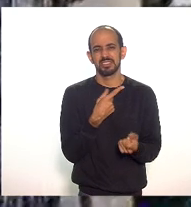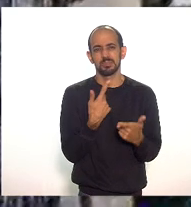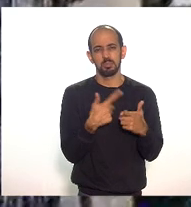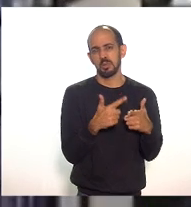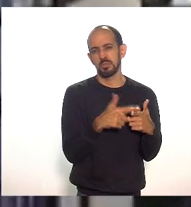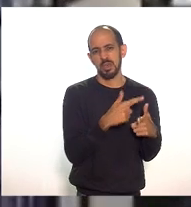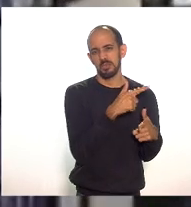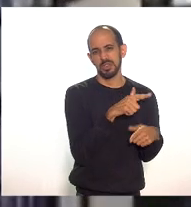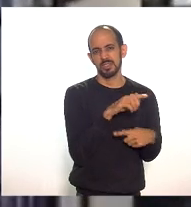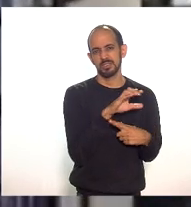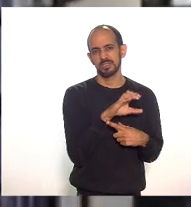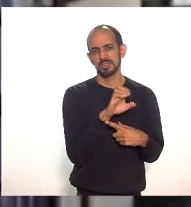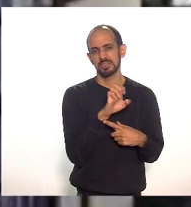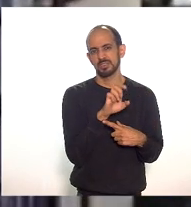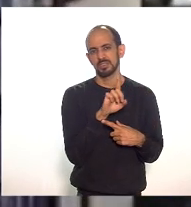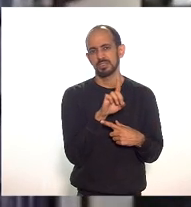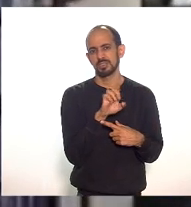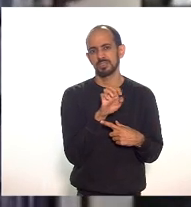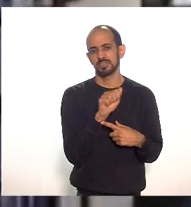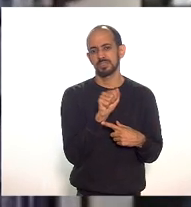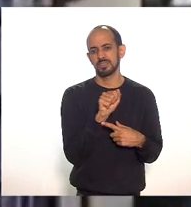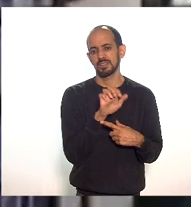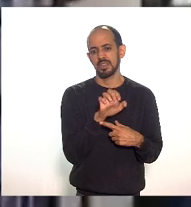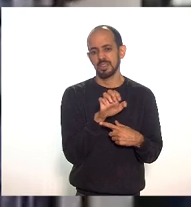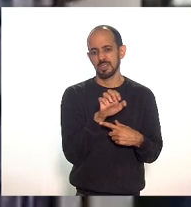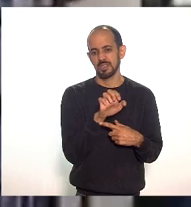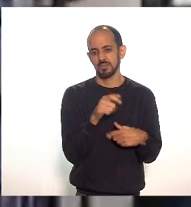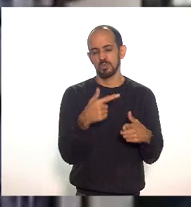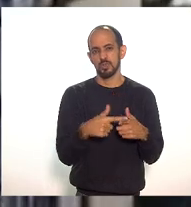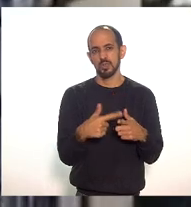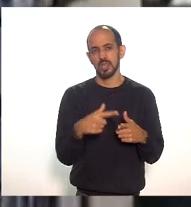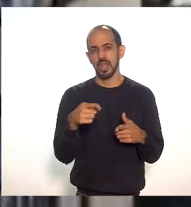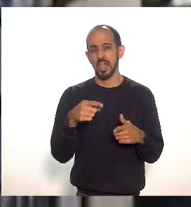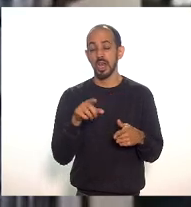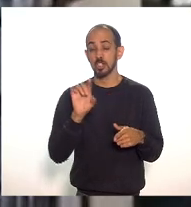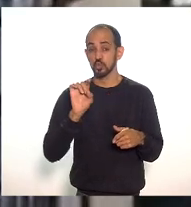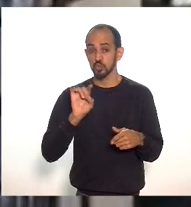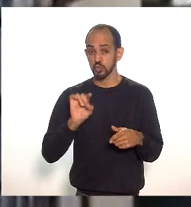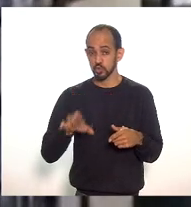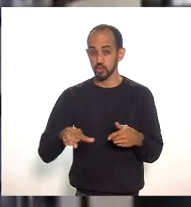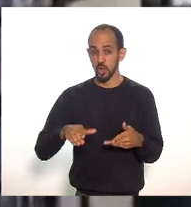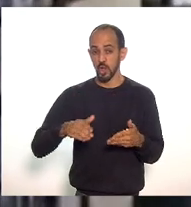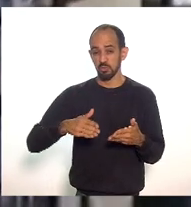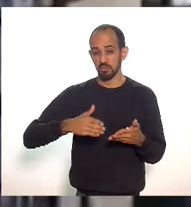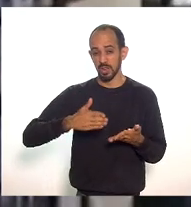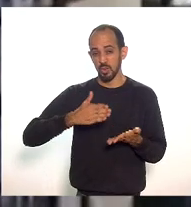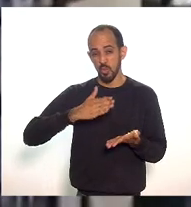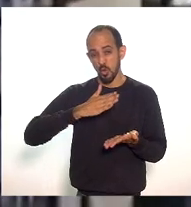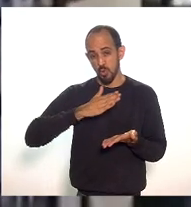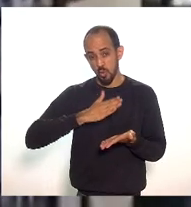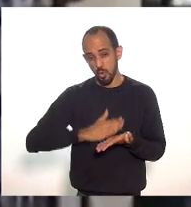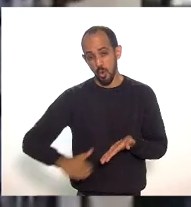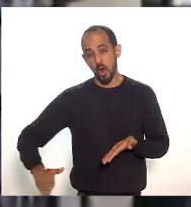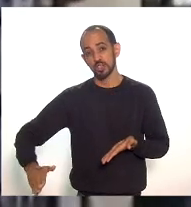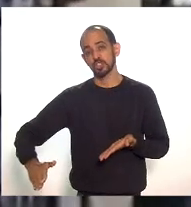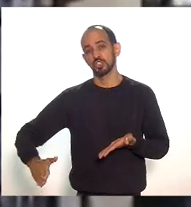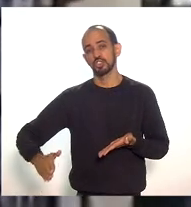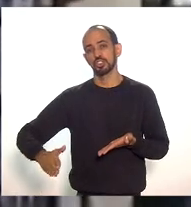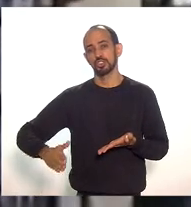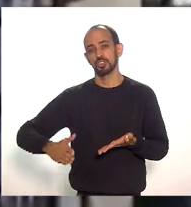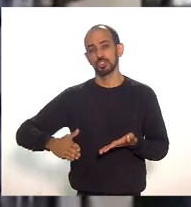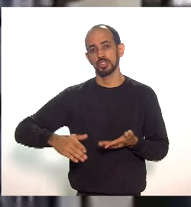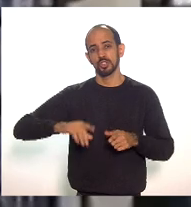o que tratava a única e exclusiva dentro de dilapidação do patrimônio público